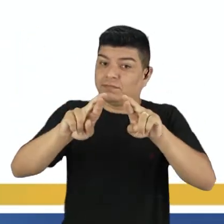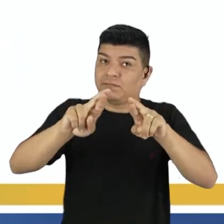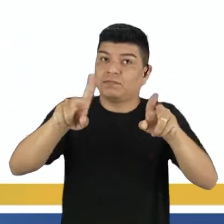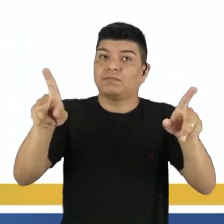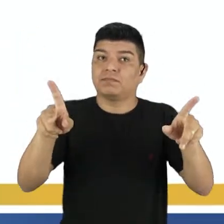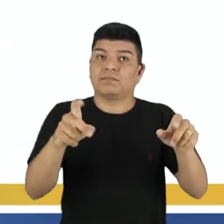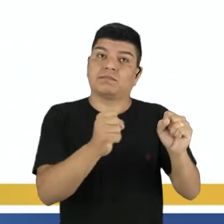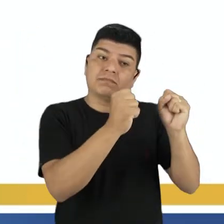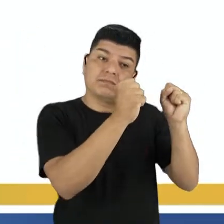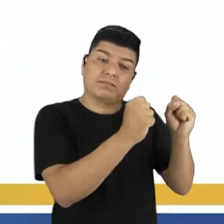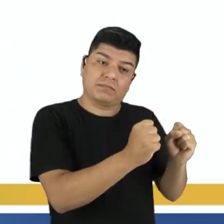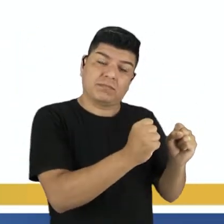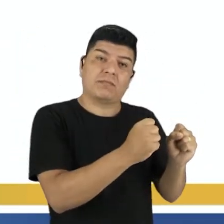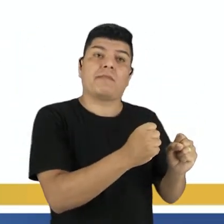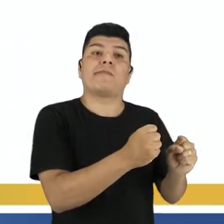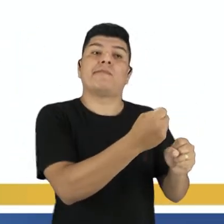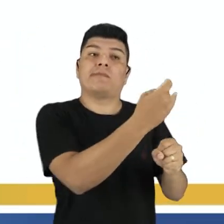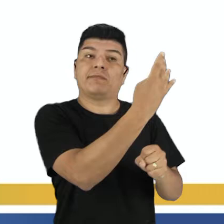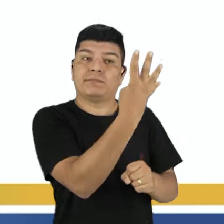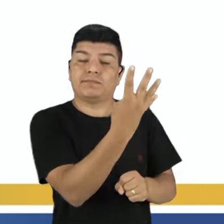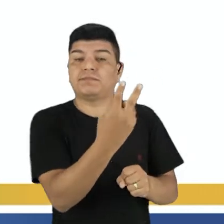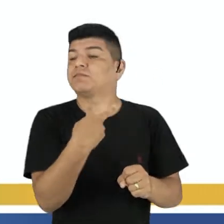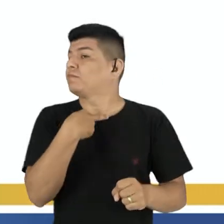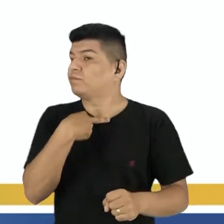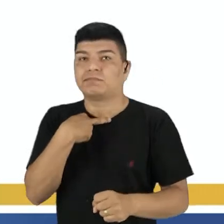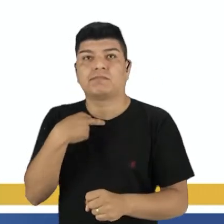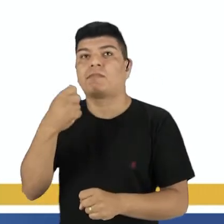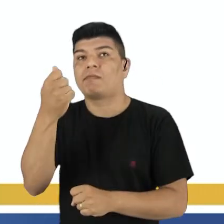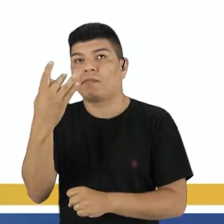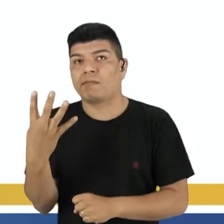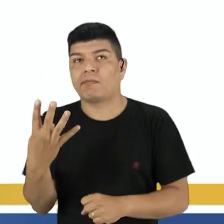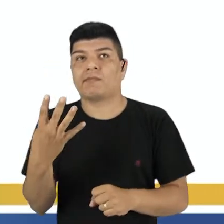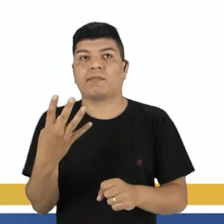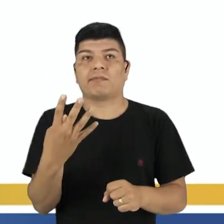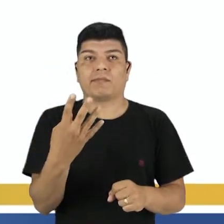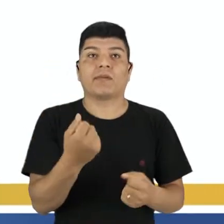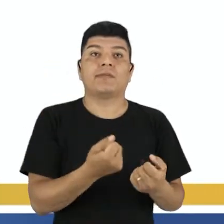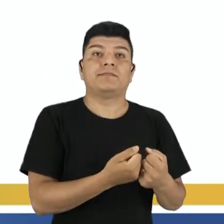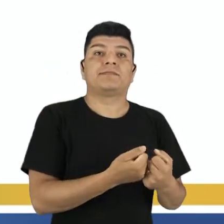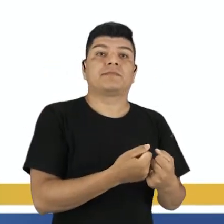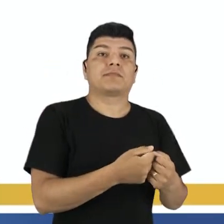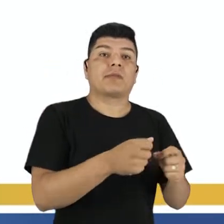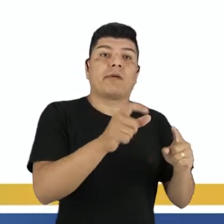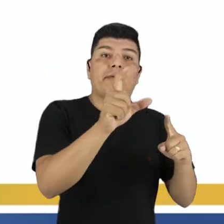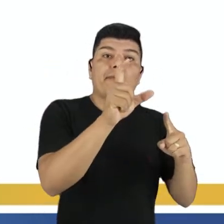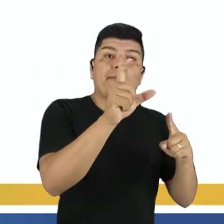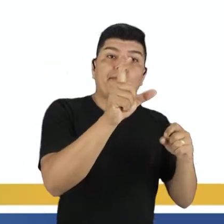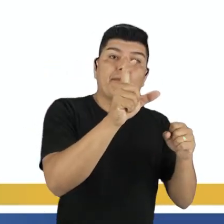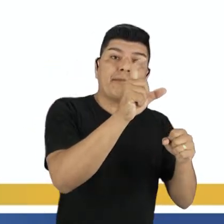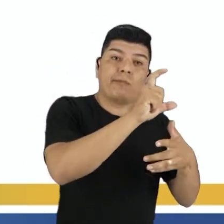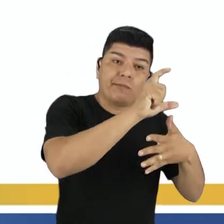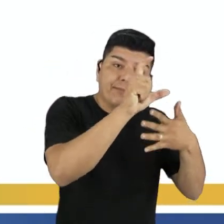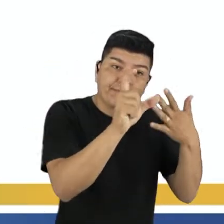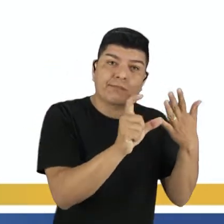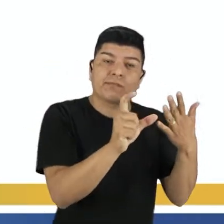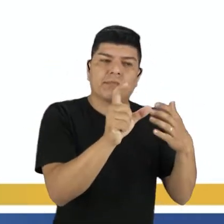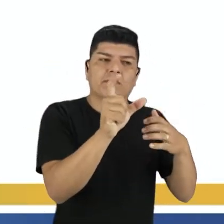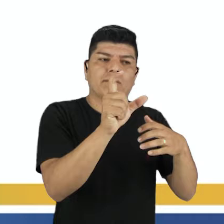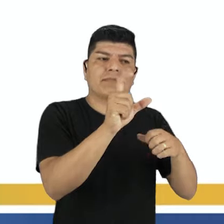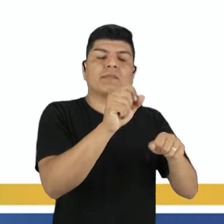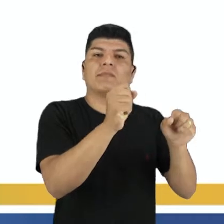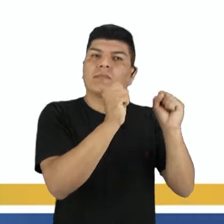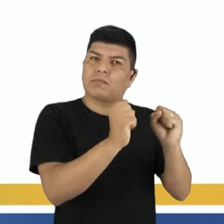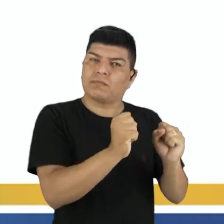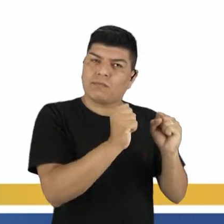countable and uncountable nouns. Então, os substantivos contáveis são aqueles substantivos que têm uma forma